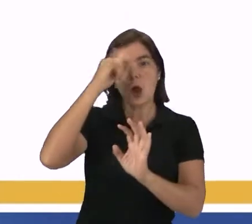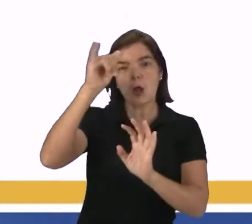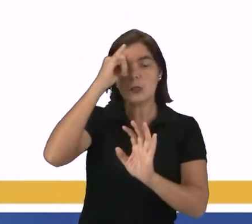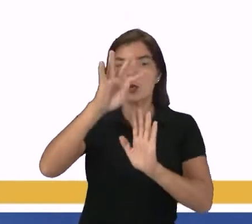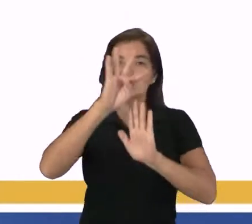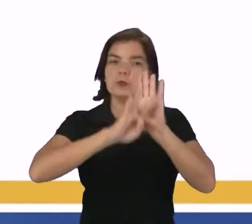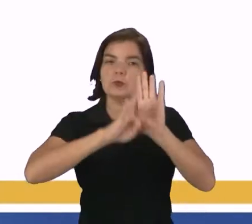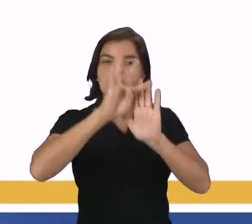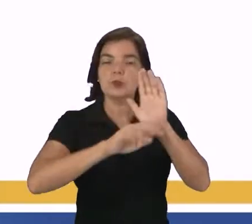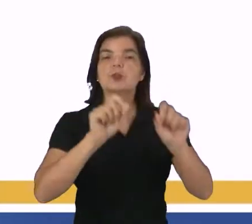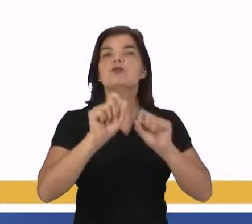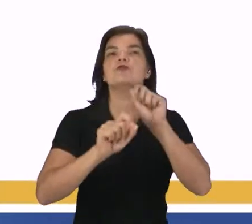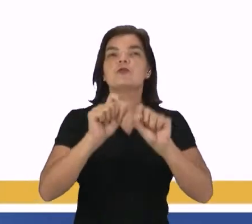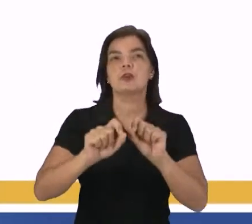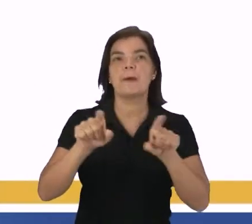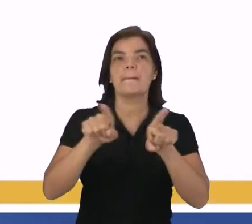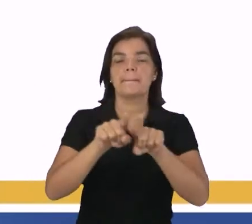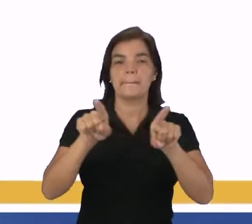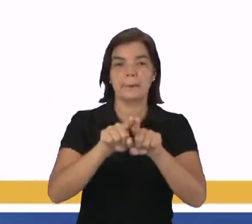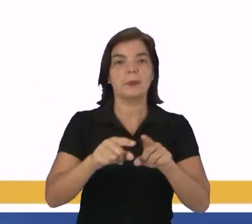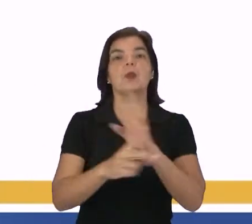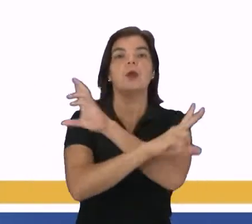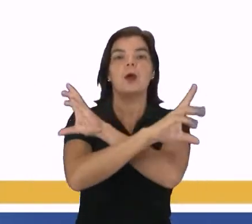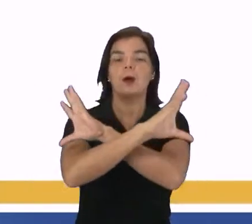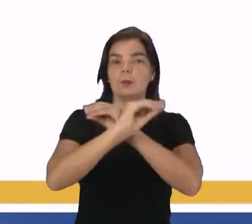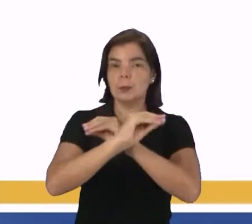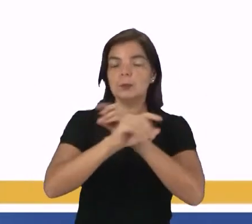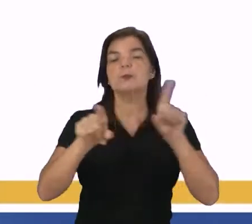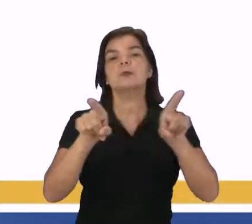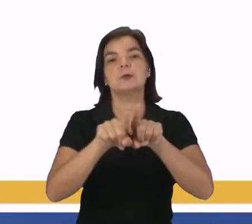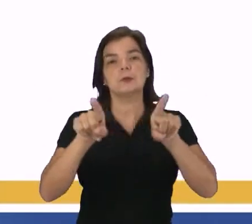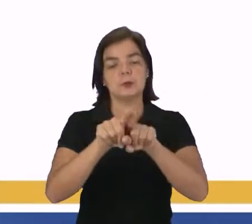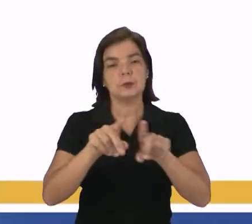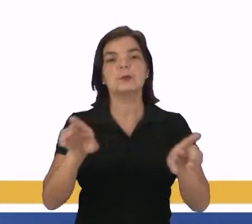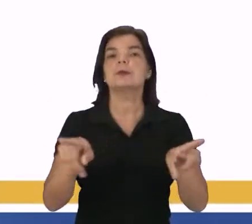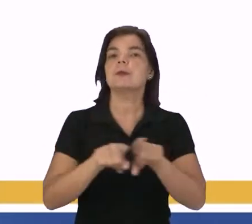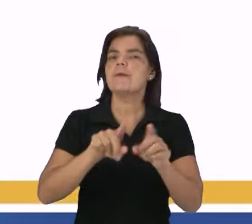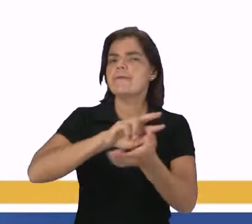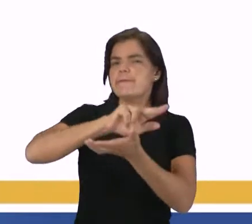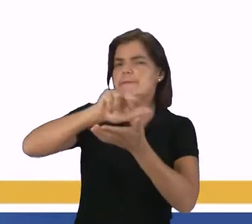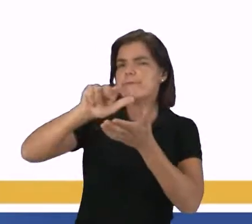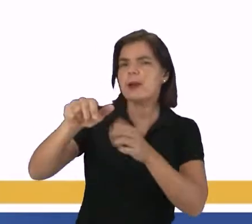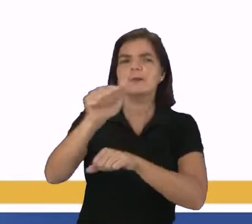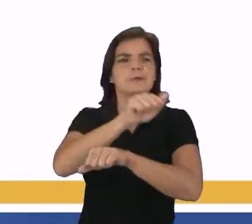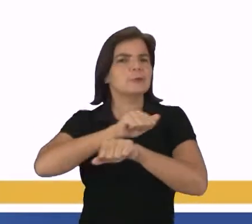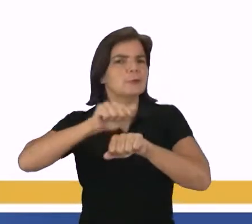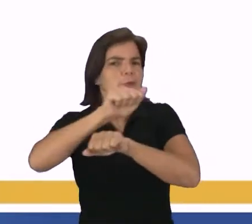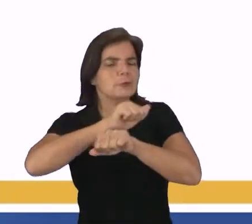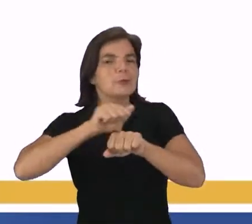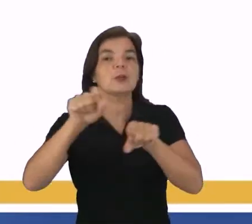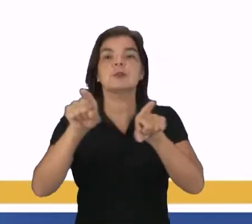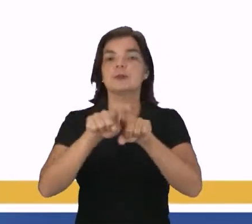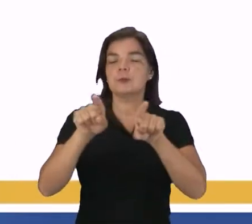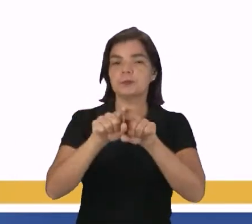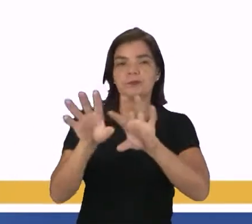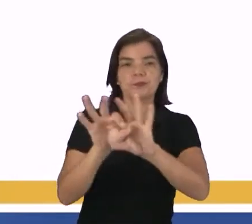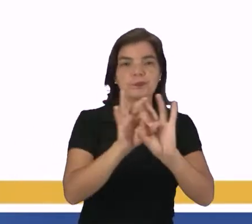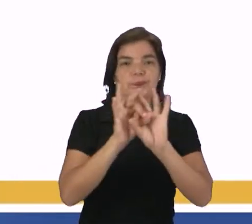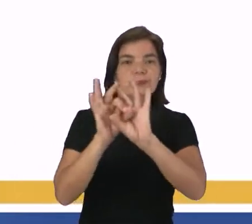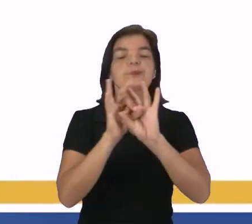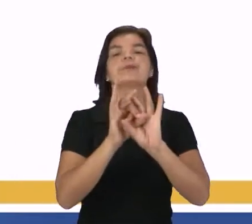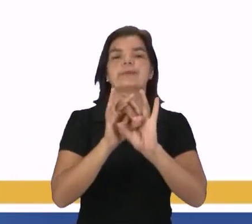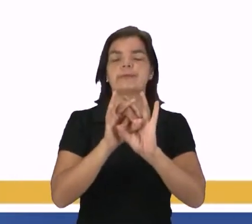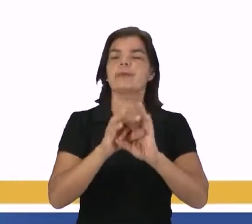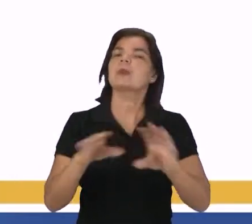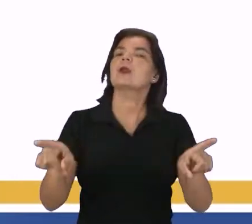de preposições, conjunções, advérbios e locuções adverbiais. Ela garante a harmonia e